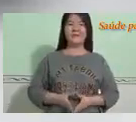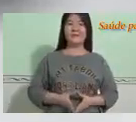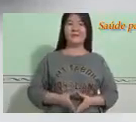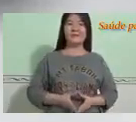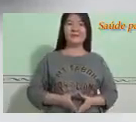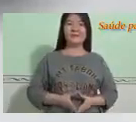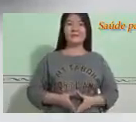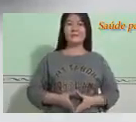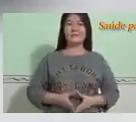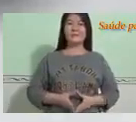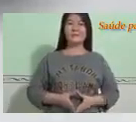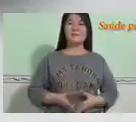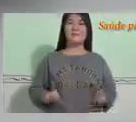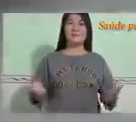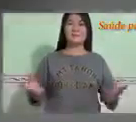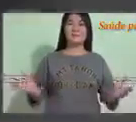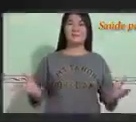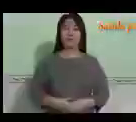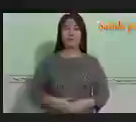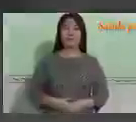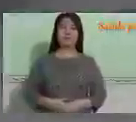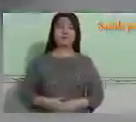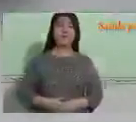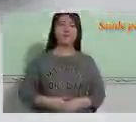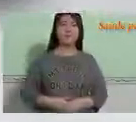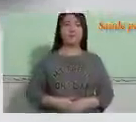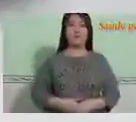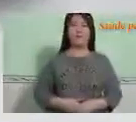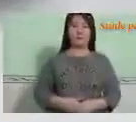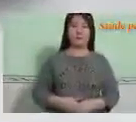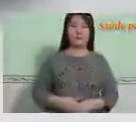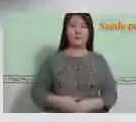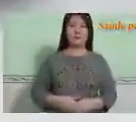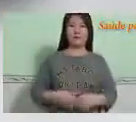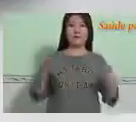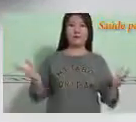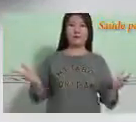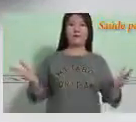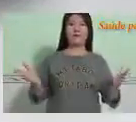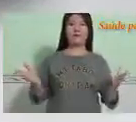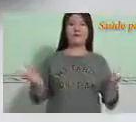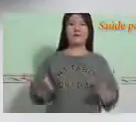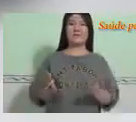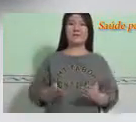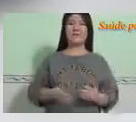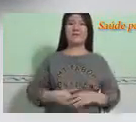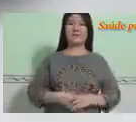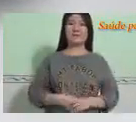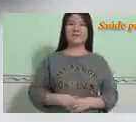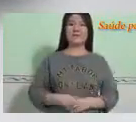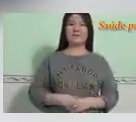Finalmente, vírgula, deve ser retirar a máscara quando estiver completamente seca e depois lavar o rosto com água morna e sabão neutro.